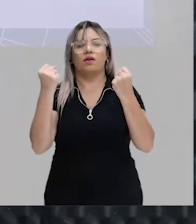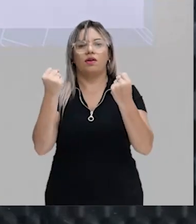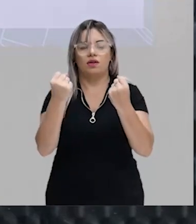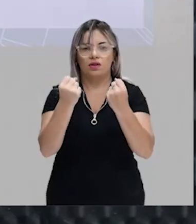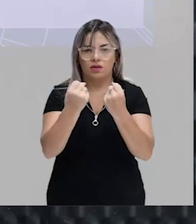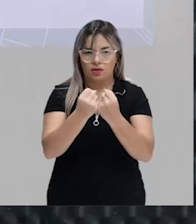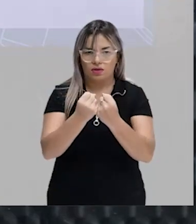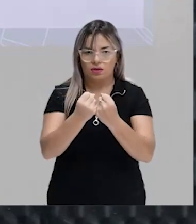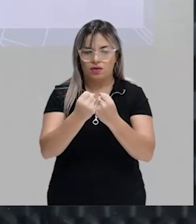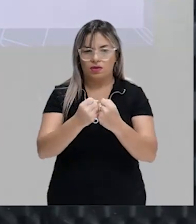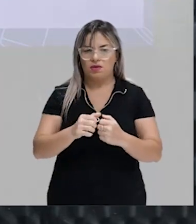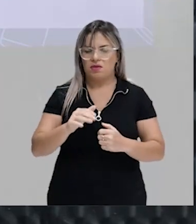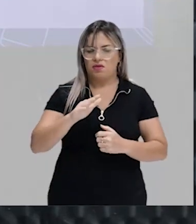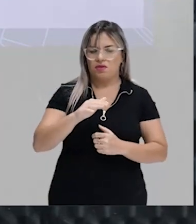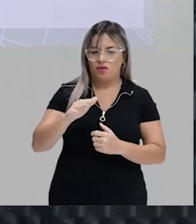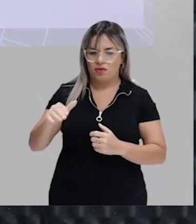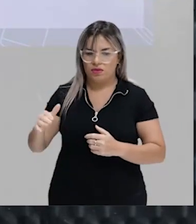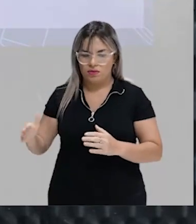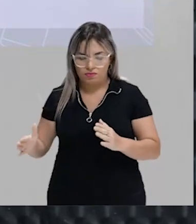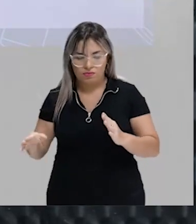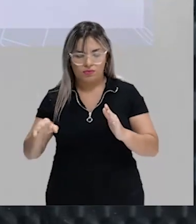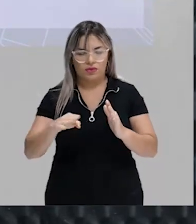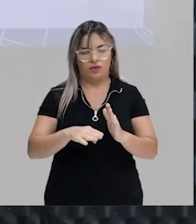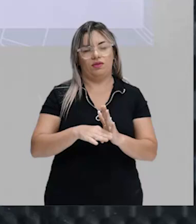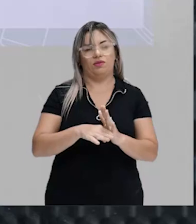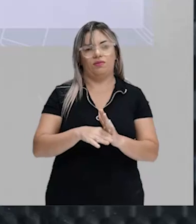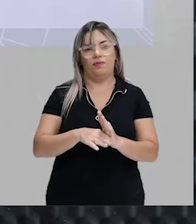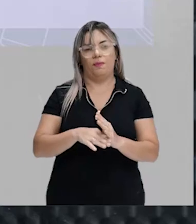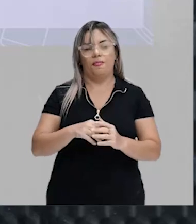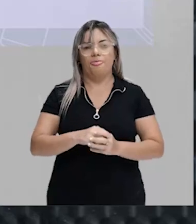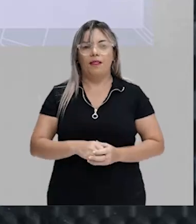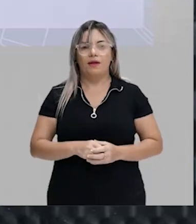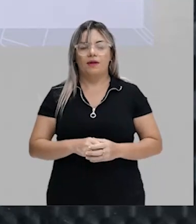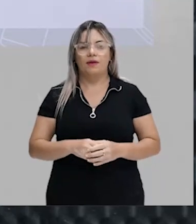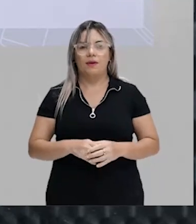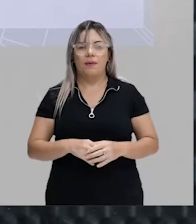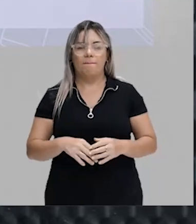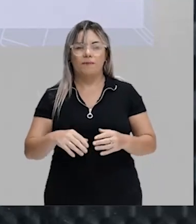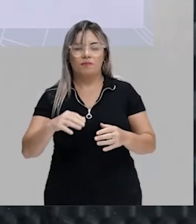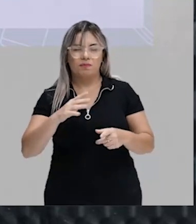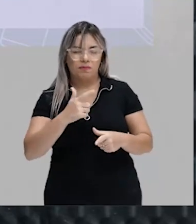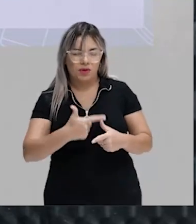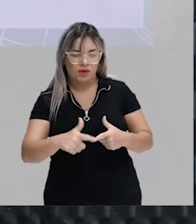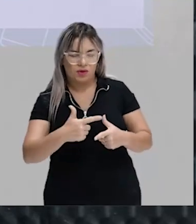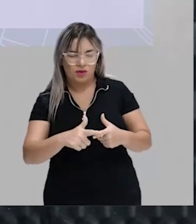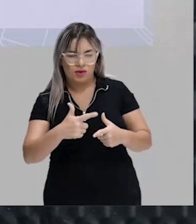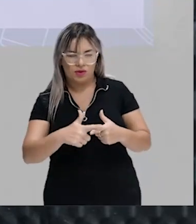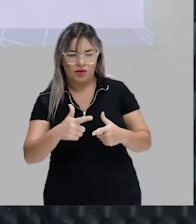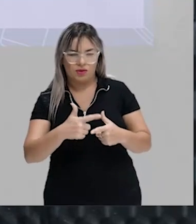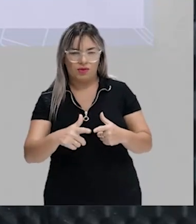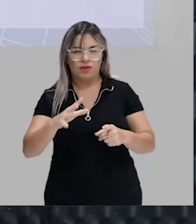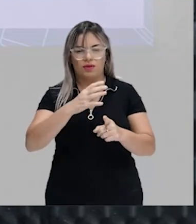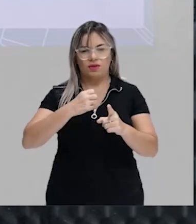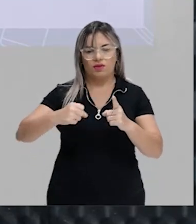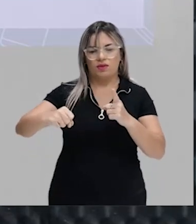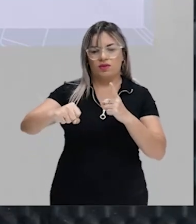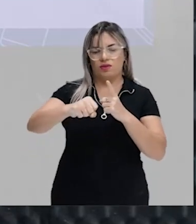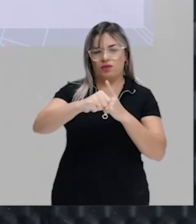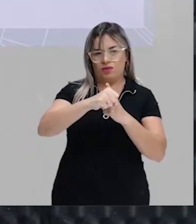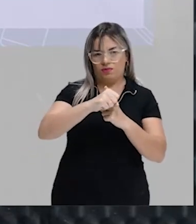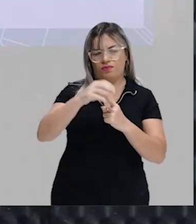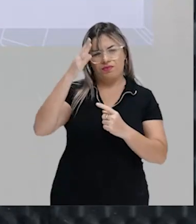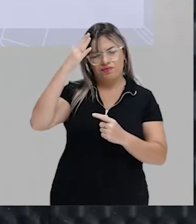Católica trazendo grandes prejuízos para essa sociedade, né? Você sabe, a questão das indulgências,